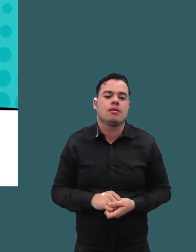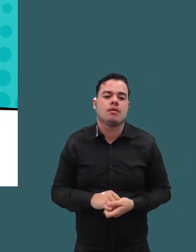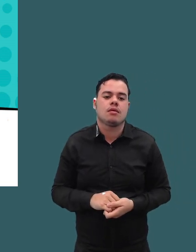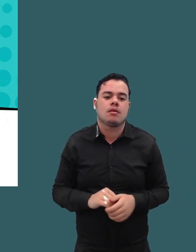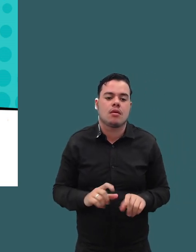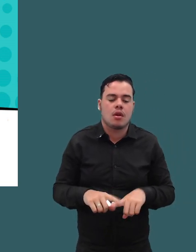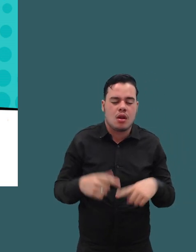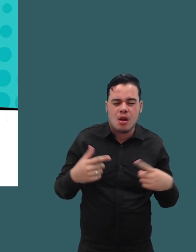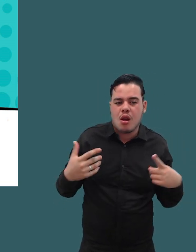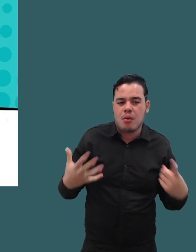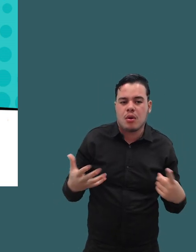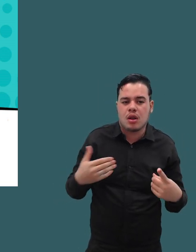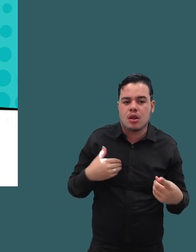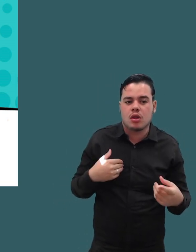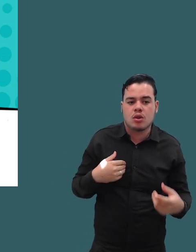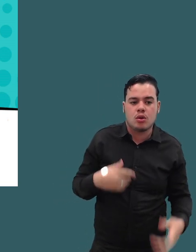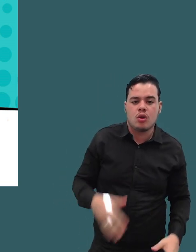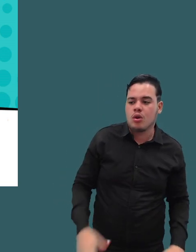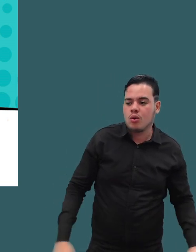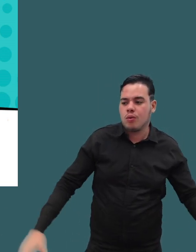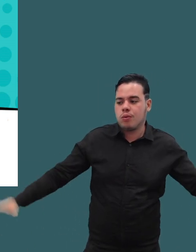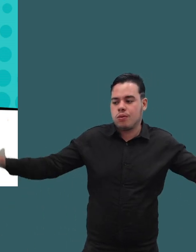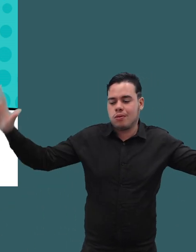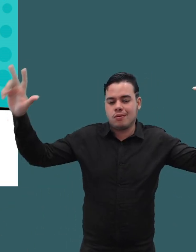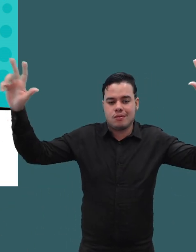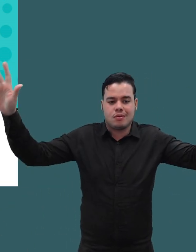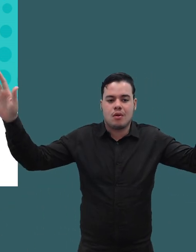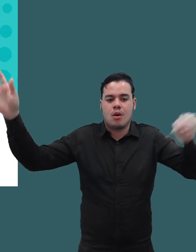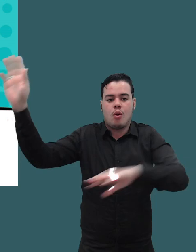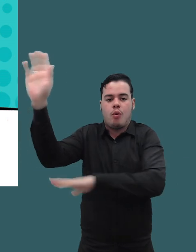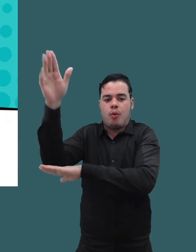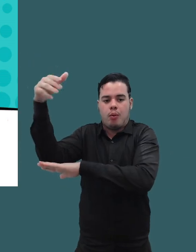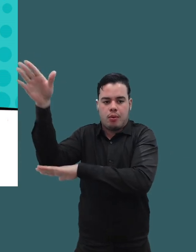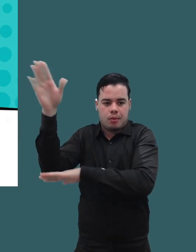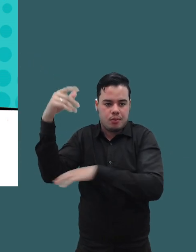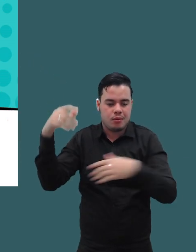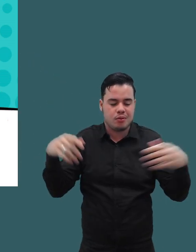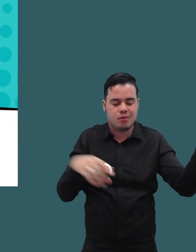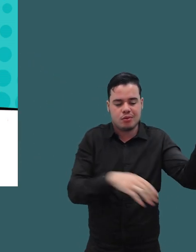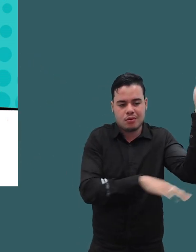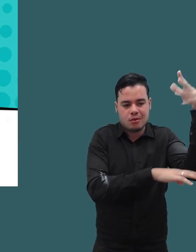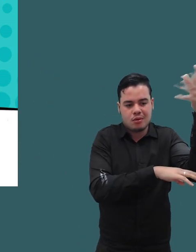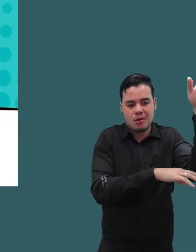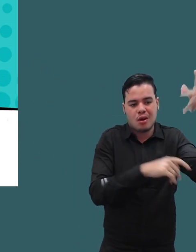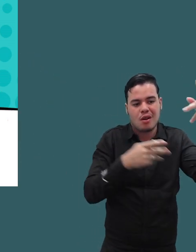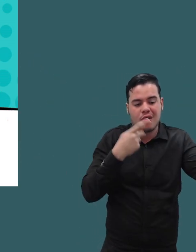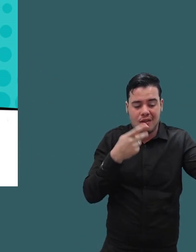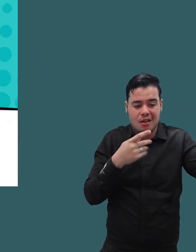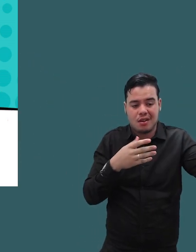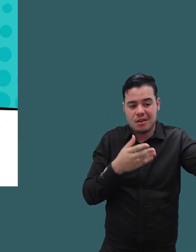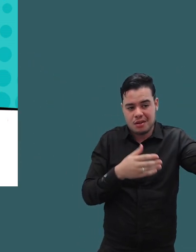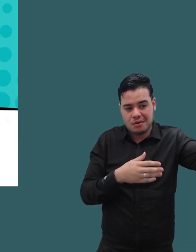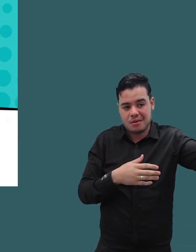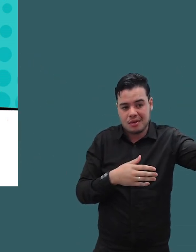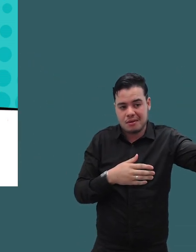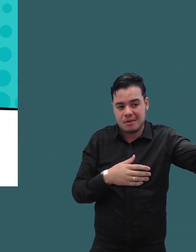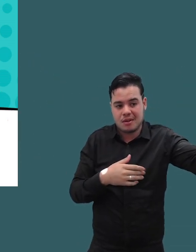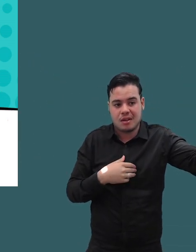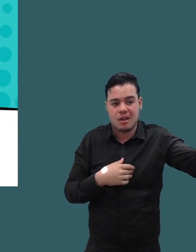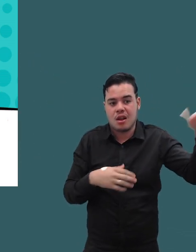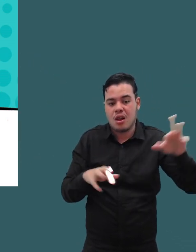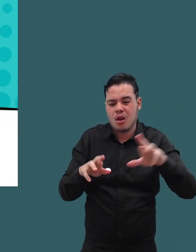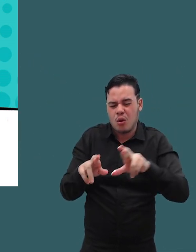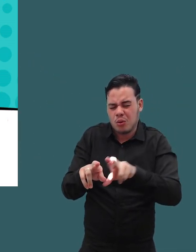Para isso, eu estou levantando essas duas bandeiras, isso foi a bandeira que a gente levantou lá na conferência, para dizer o seguinte: essas duas dimensões